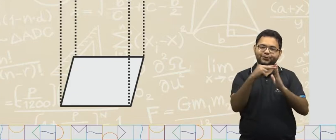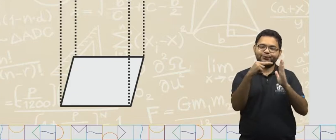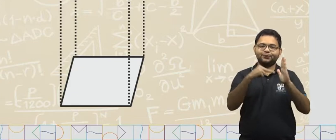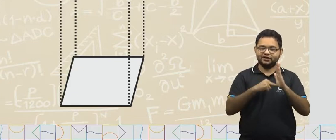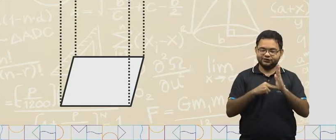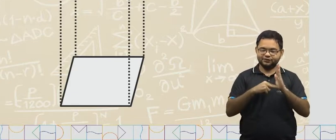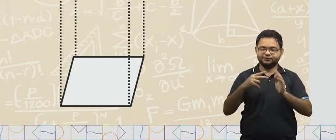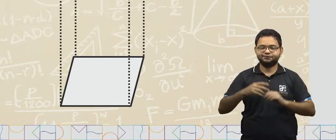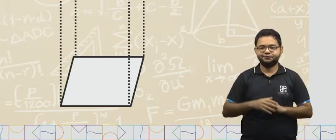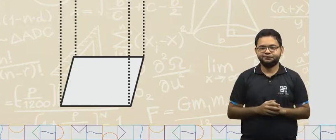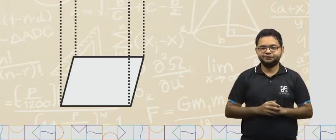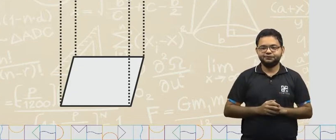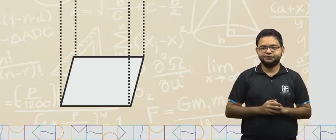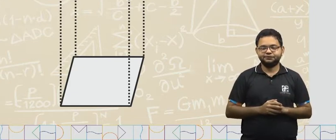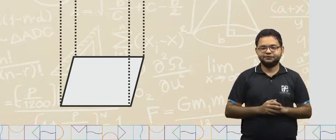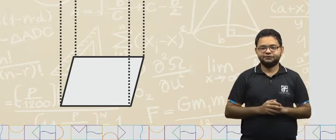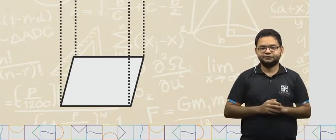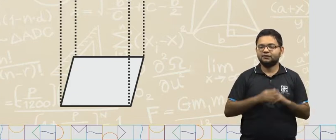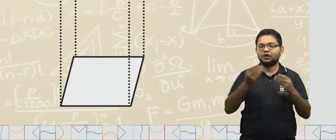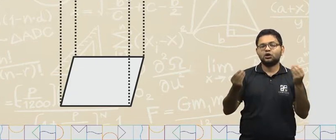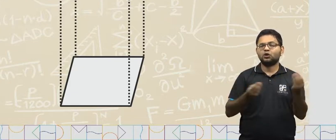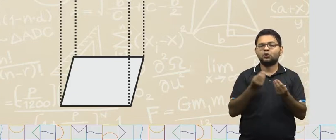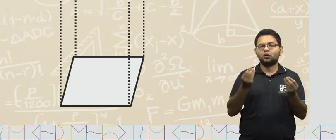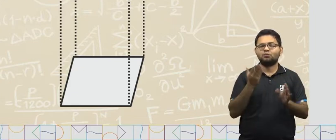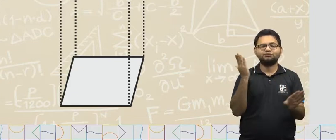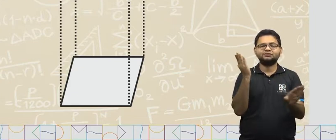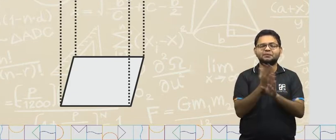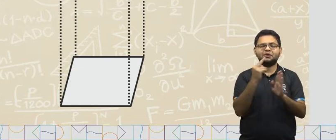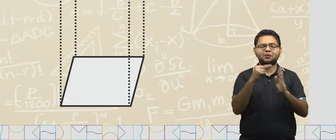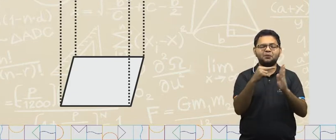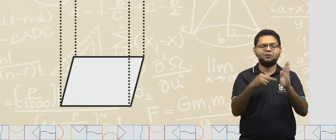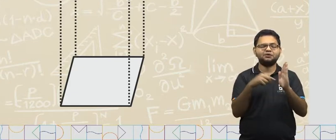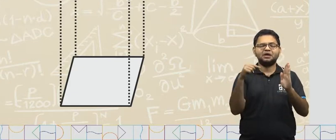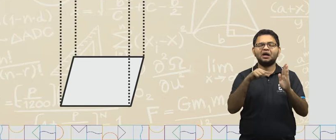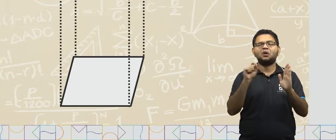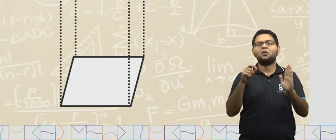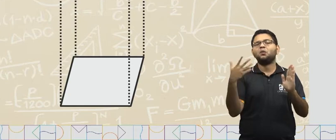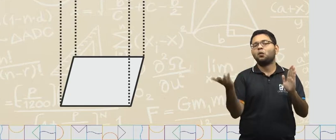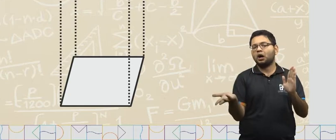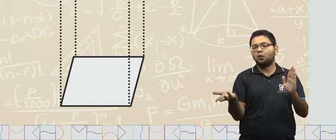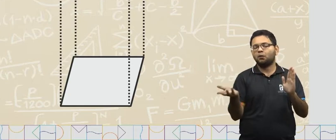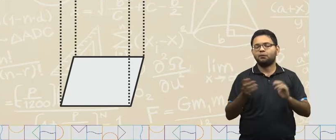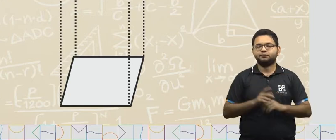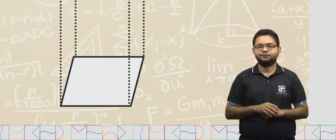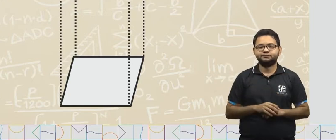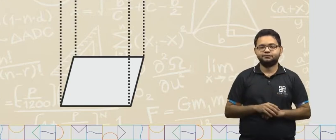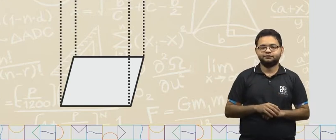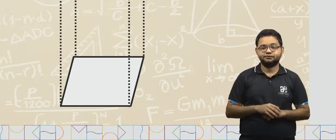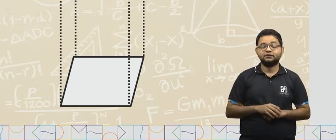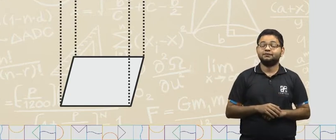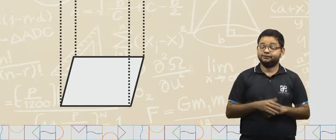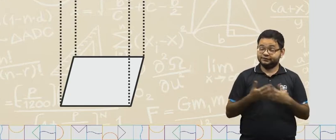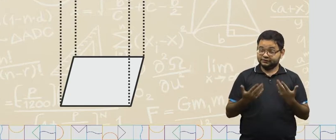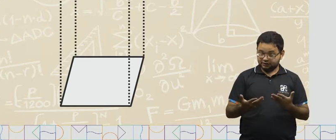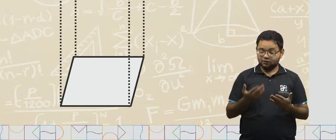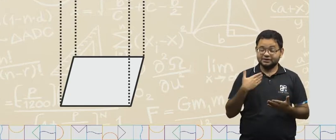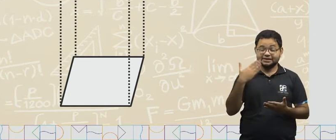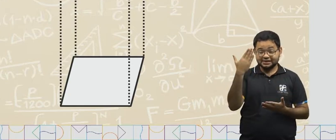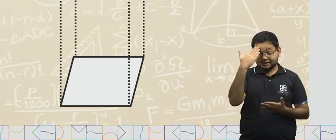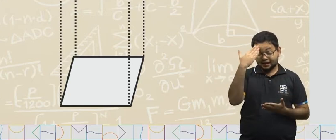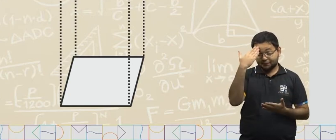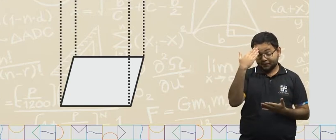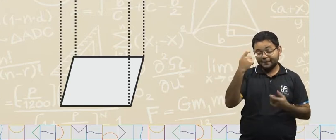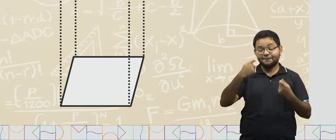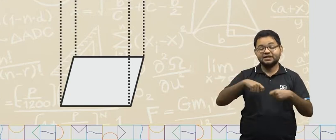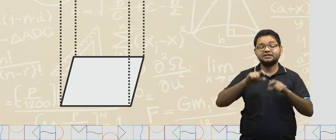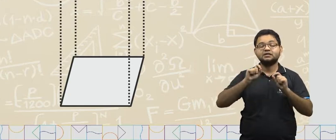prisma. Como saber qual tipo de prisma ele é? Atenção, nesse caso, a base e